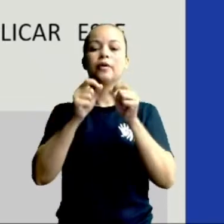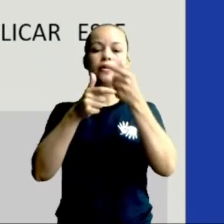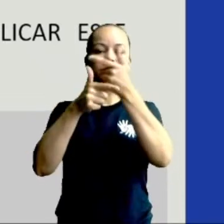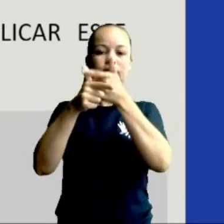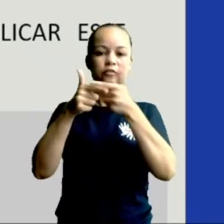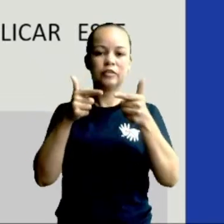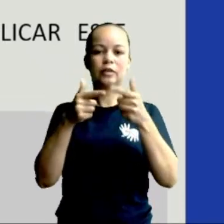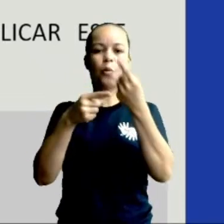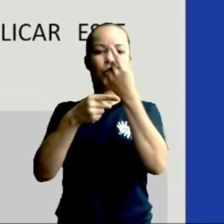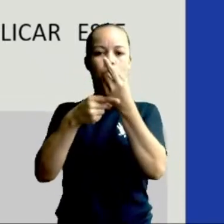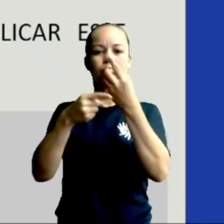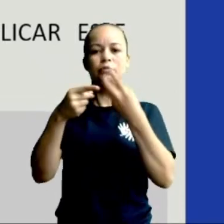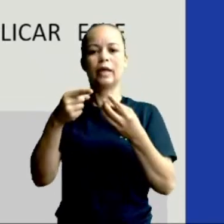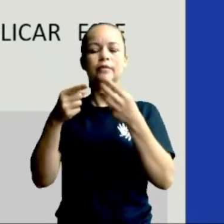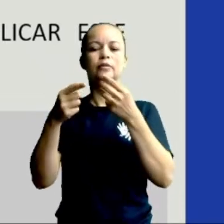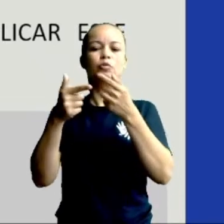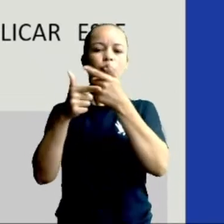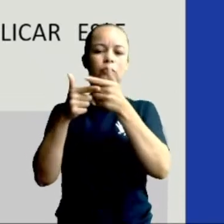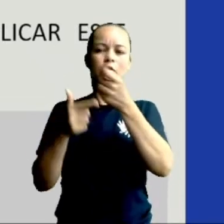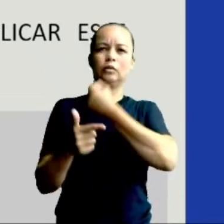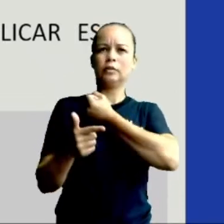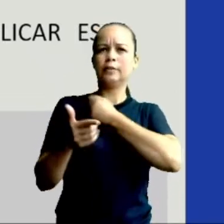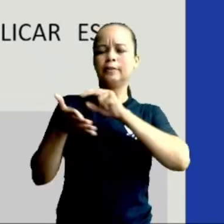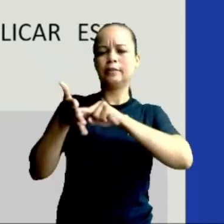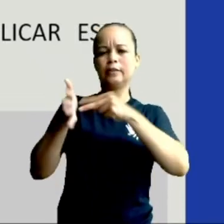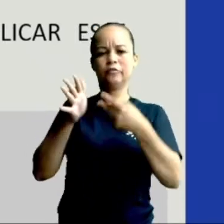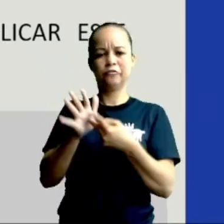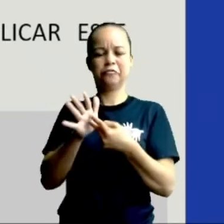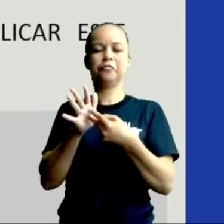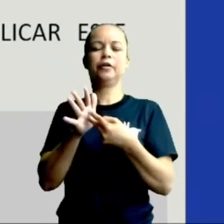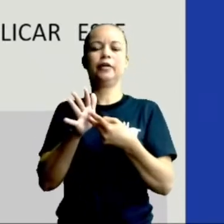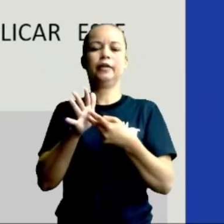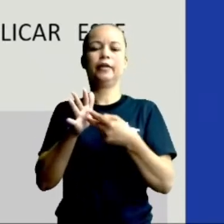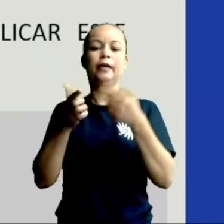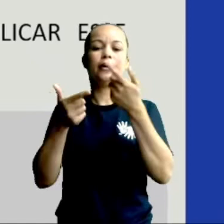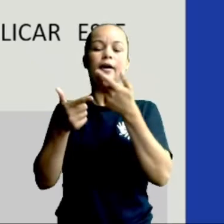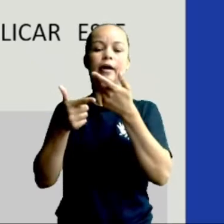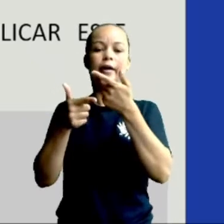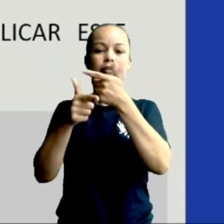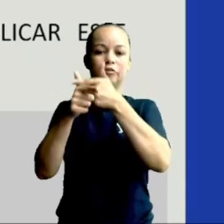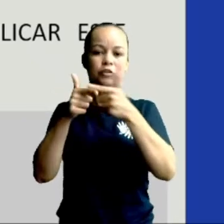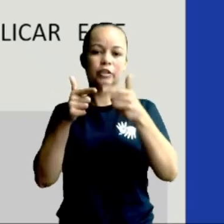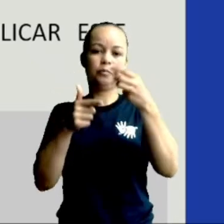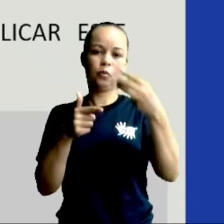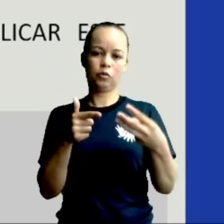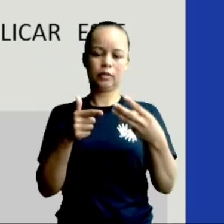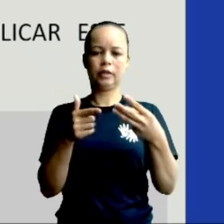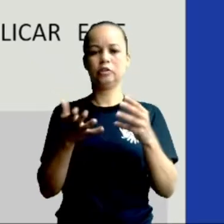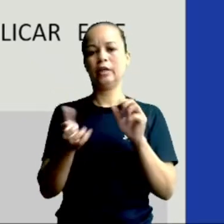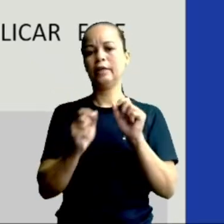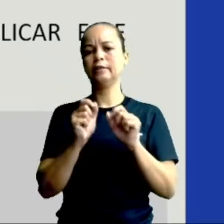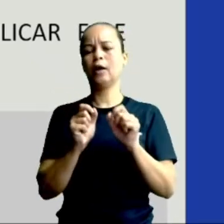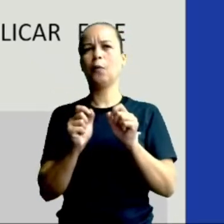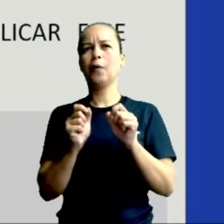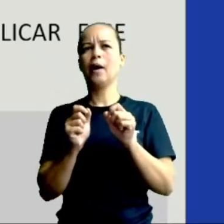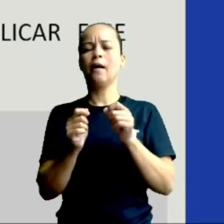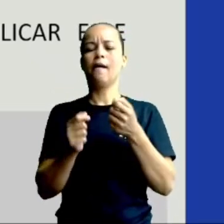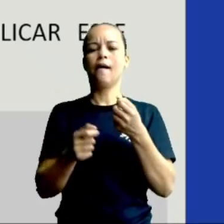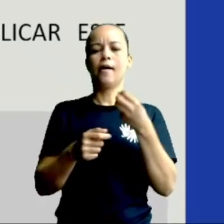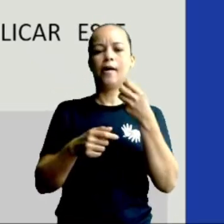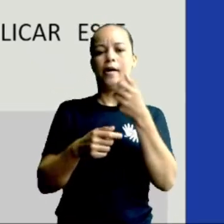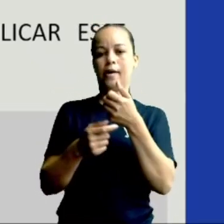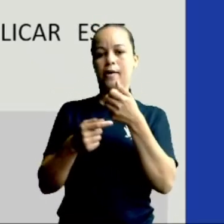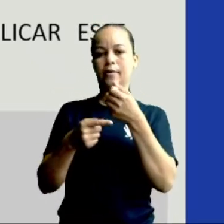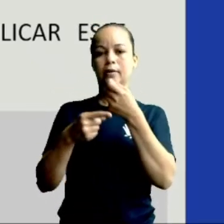número, significa dividir o número por 3. Então, a terça parte de 12 é 4. Por que 4?